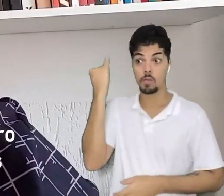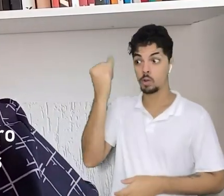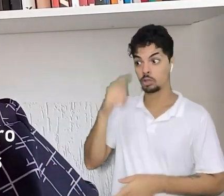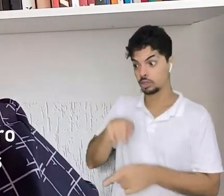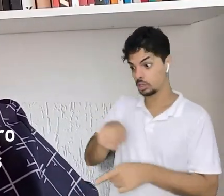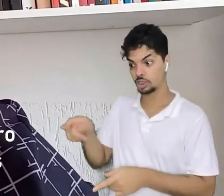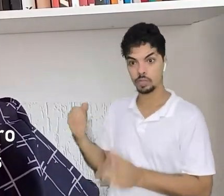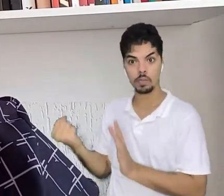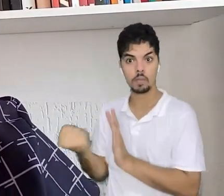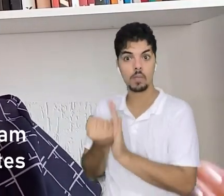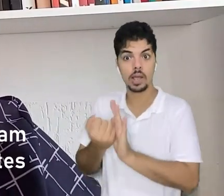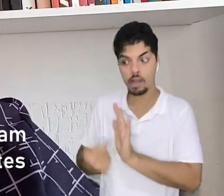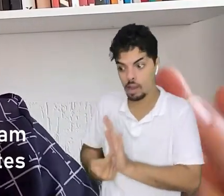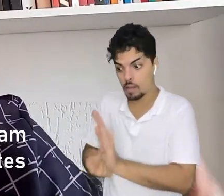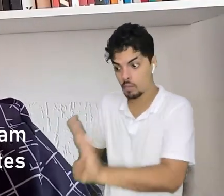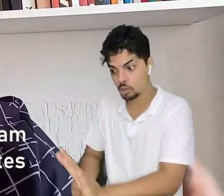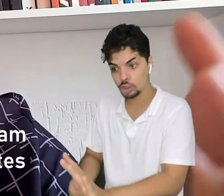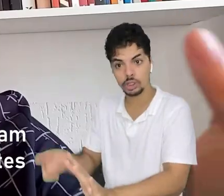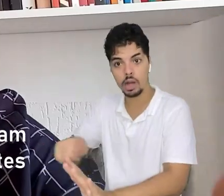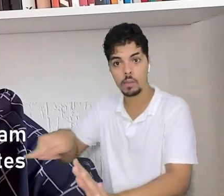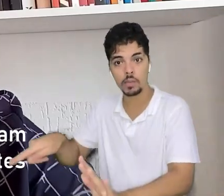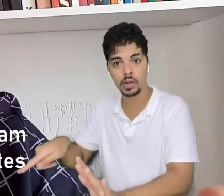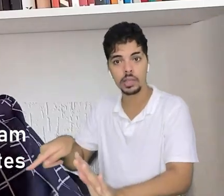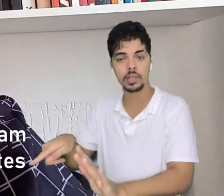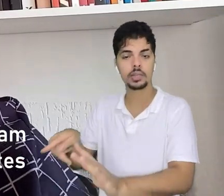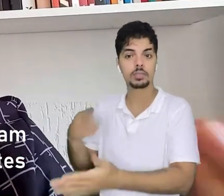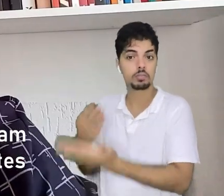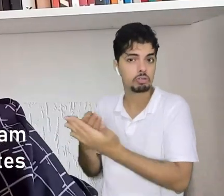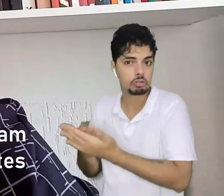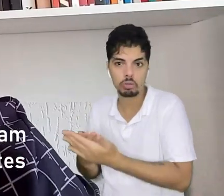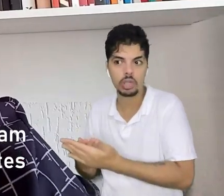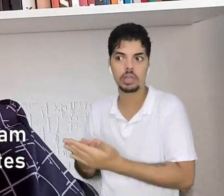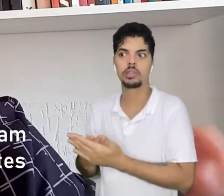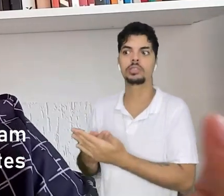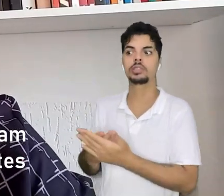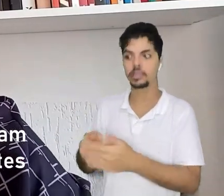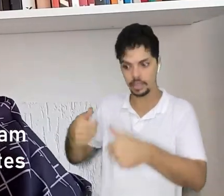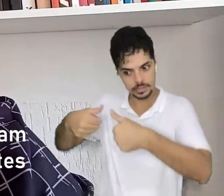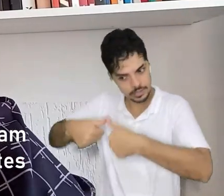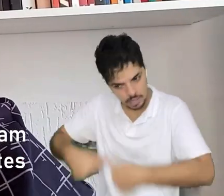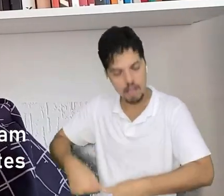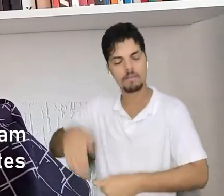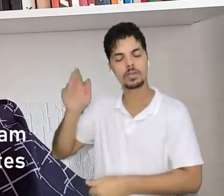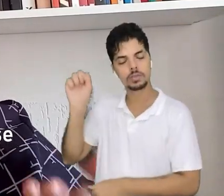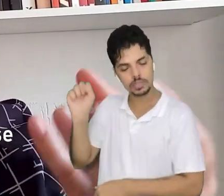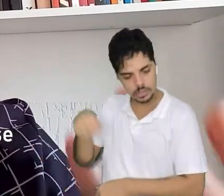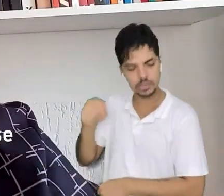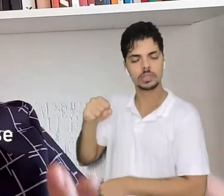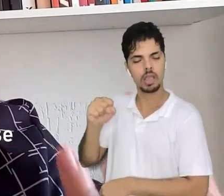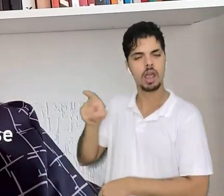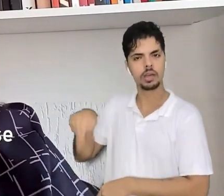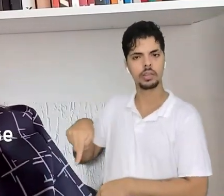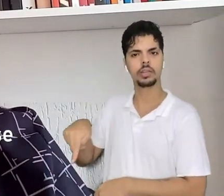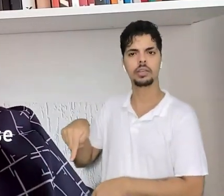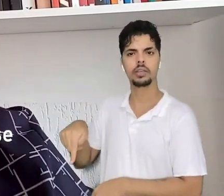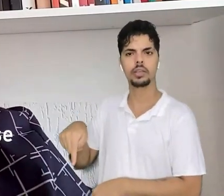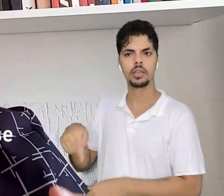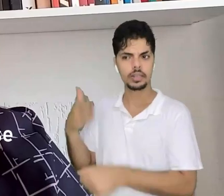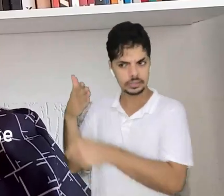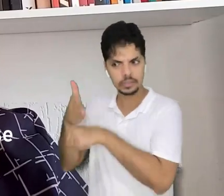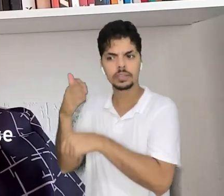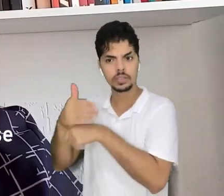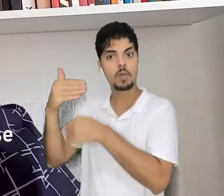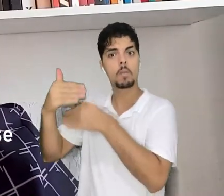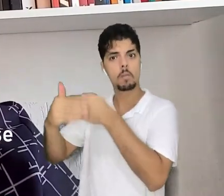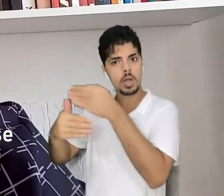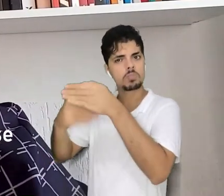para os nossos alunos que sujeitos eles estavam ali eles estavam presentes eles fizeram parte desse